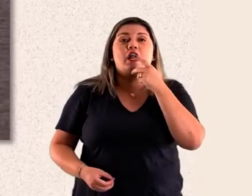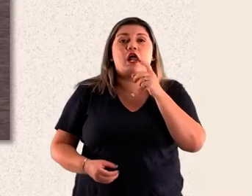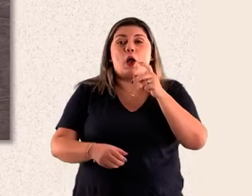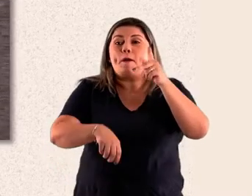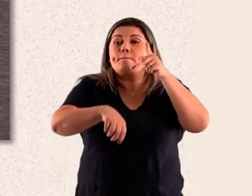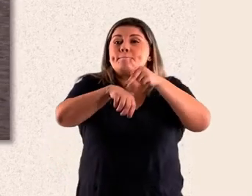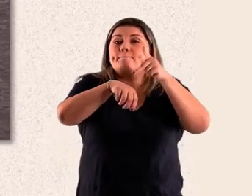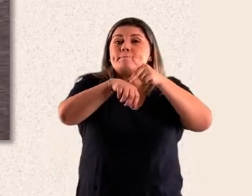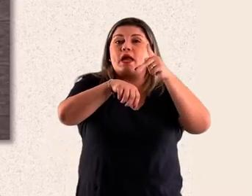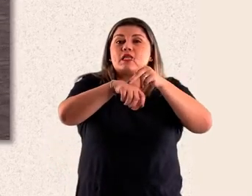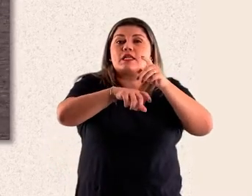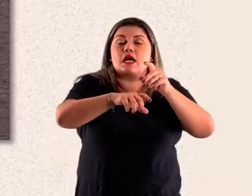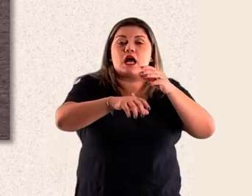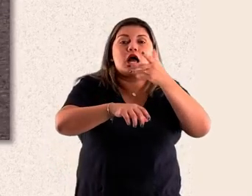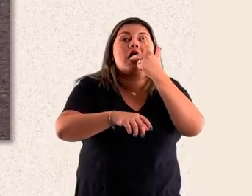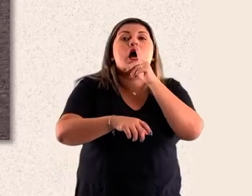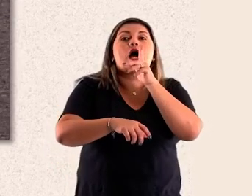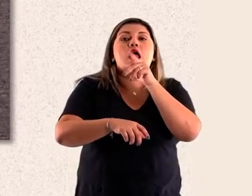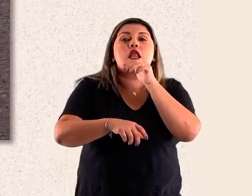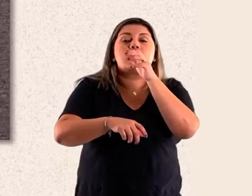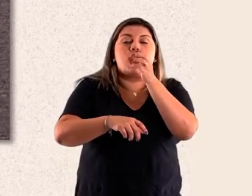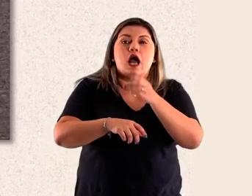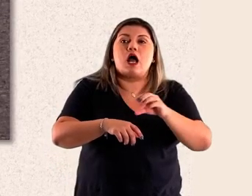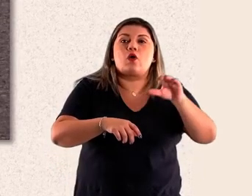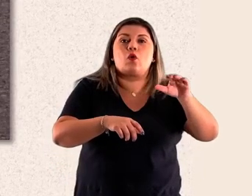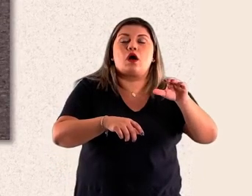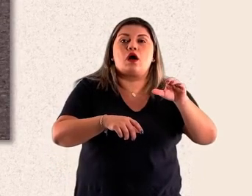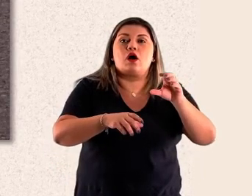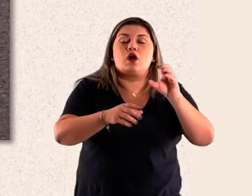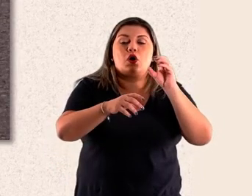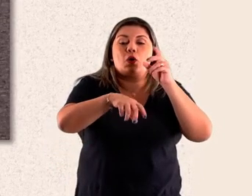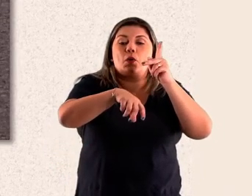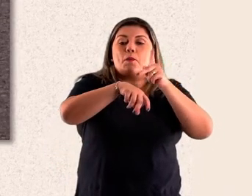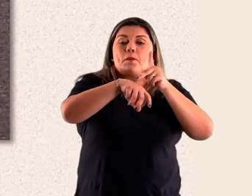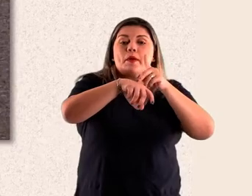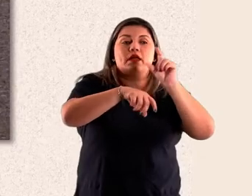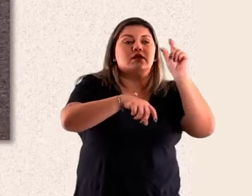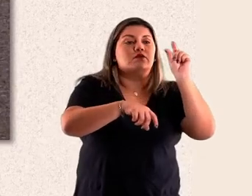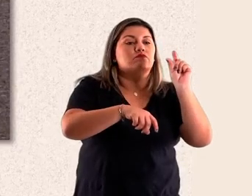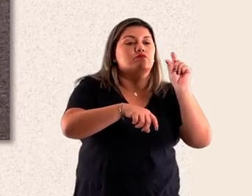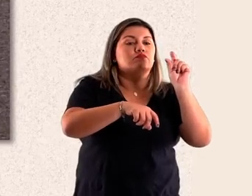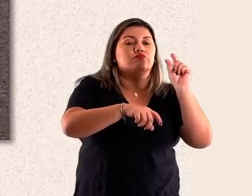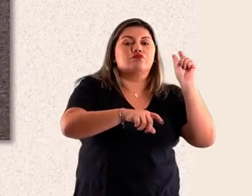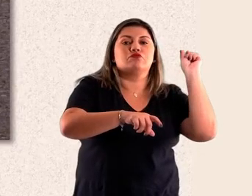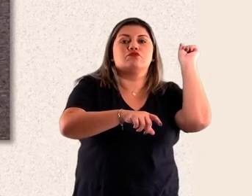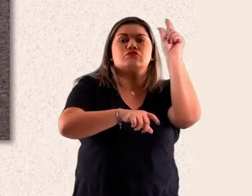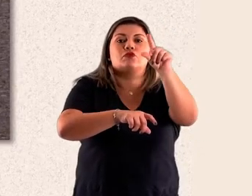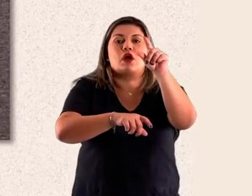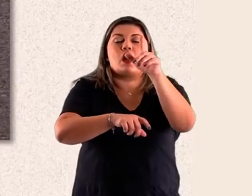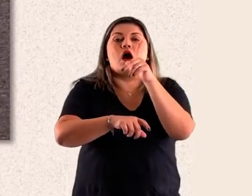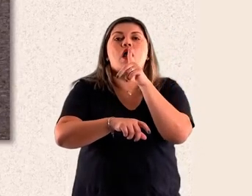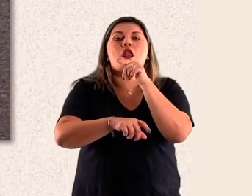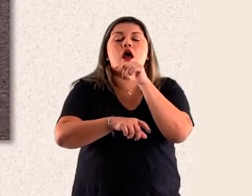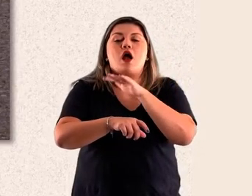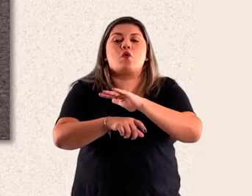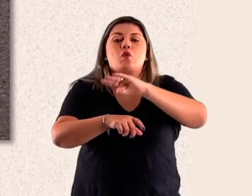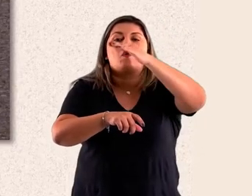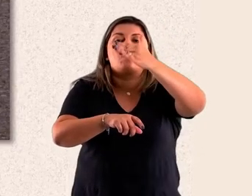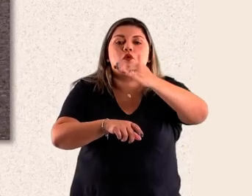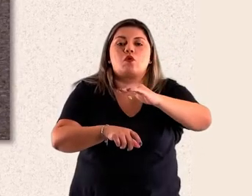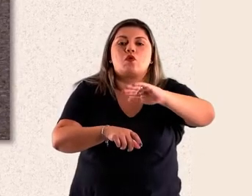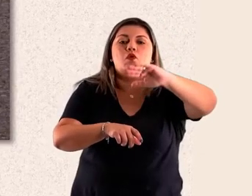consegue produzir né uma pequena Pedrinha na água então eu acho que